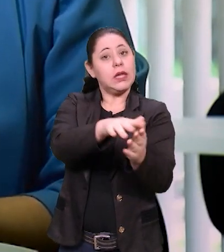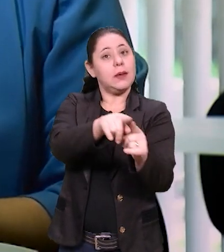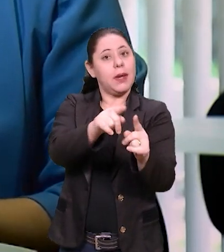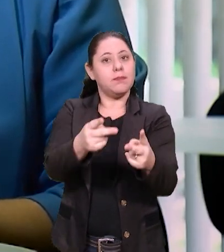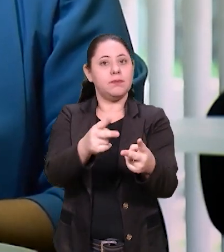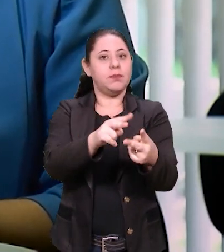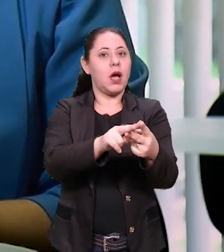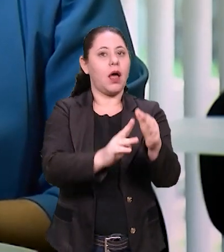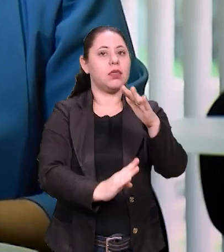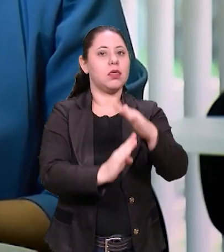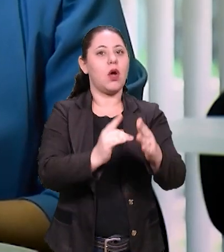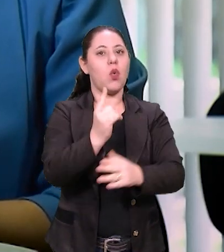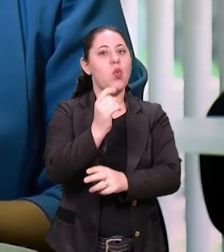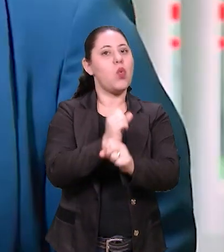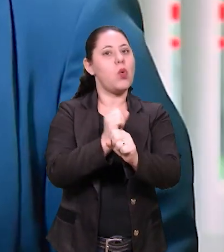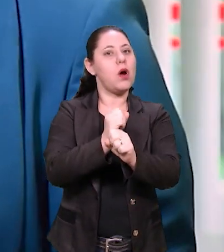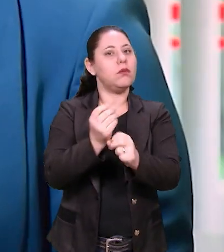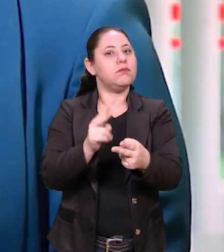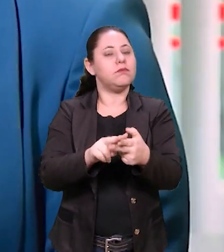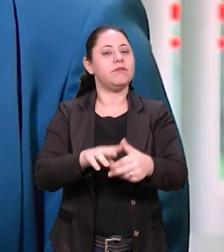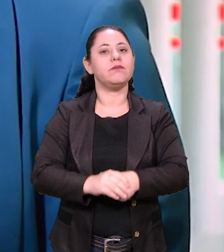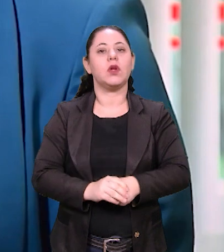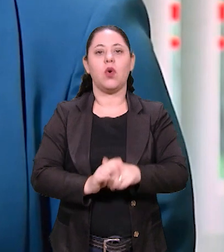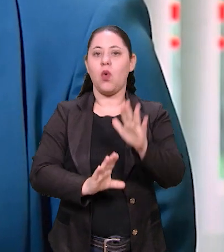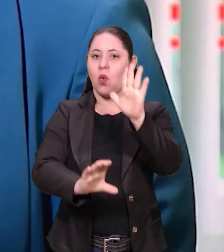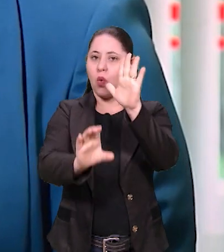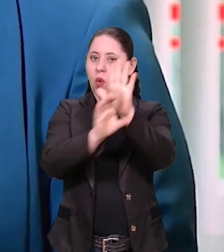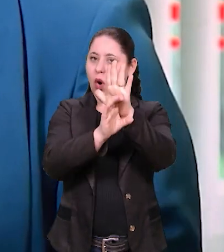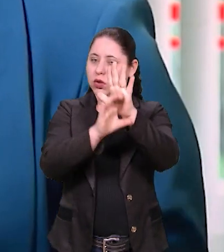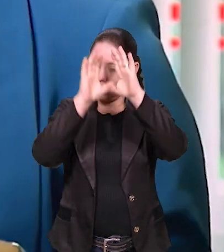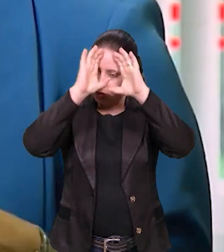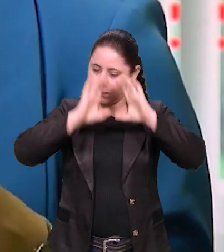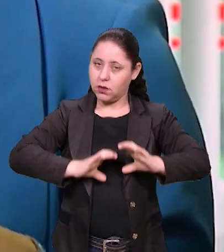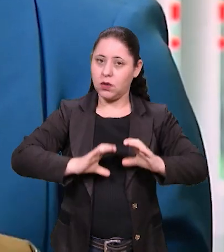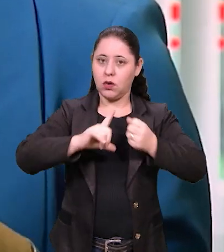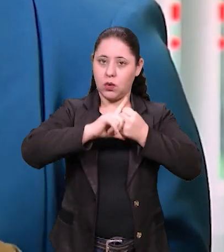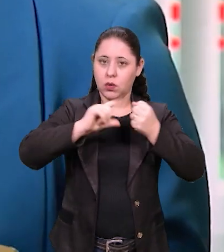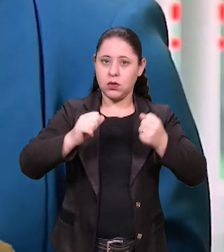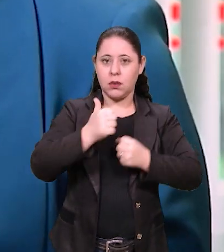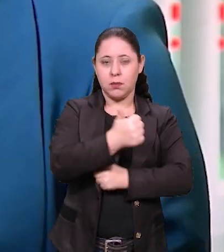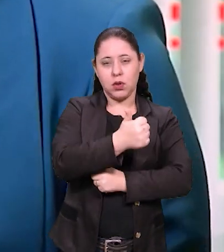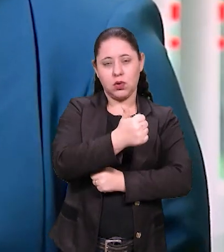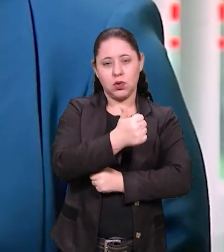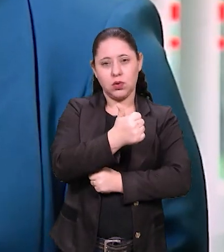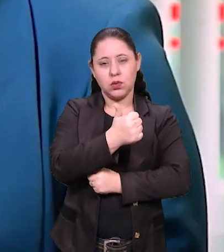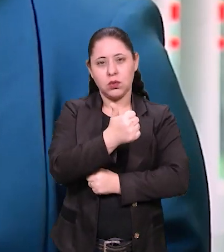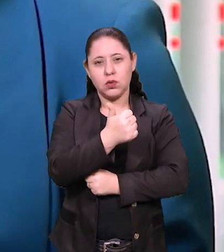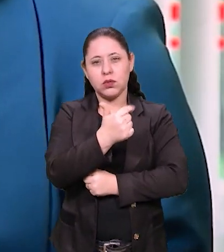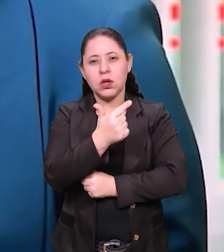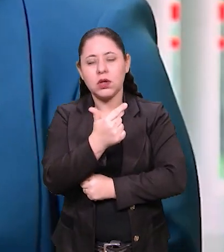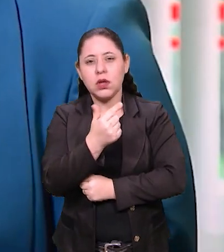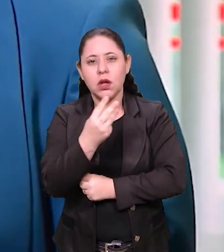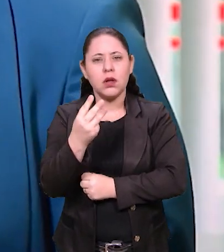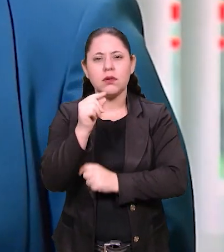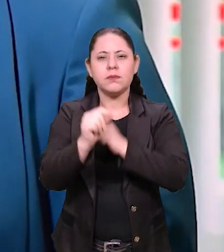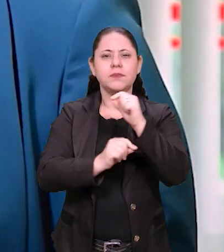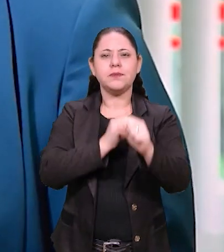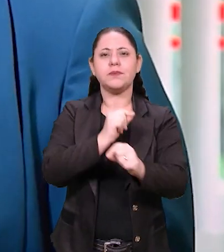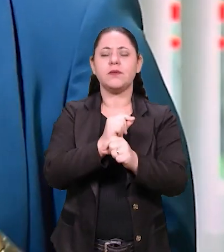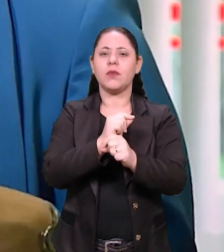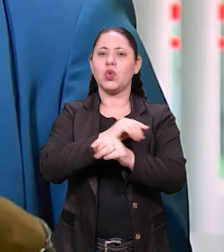e pena de detenção de 1 ano. O nosso Código Civil, no artigo 1233, ele estabelece